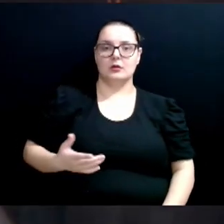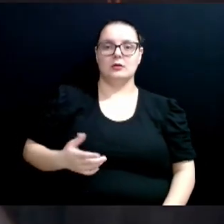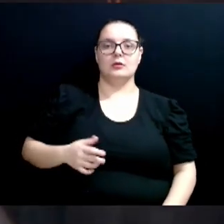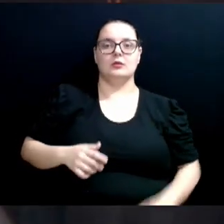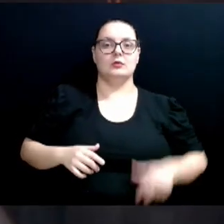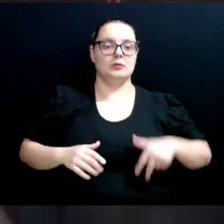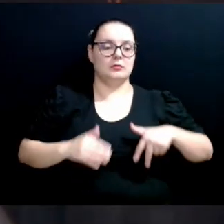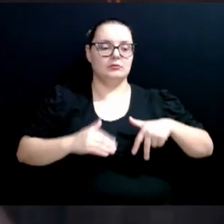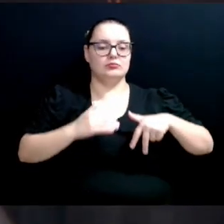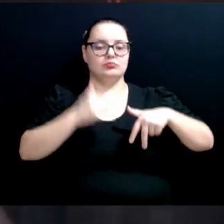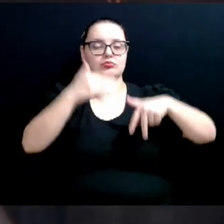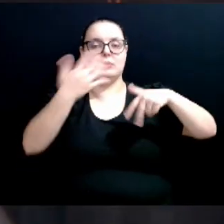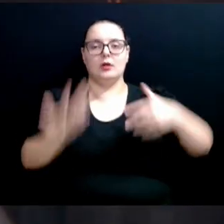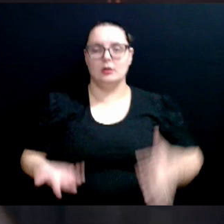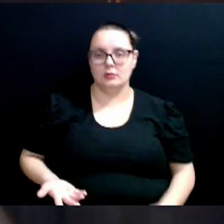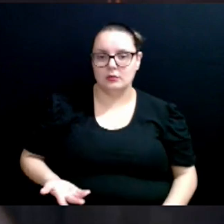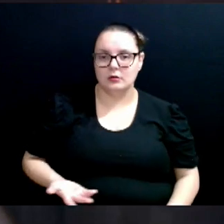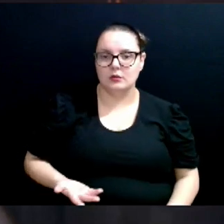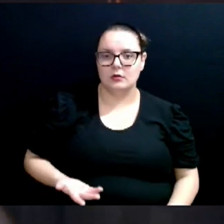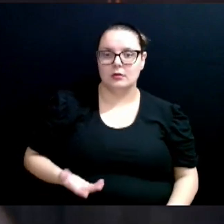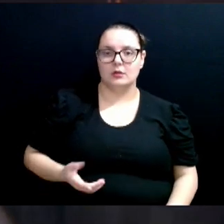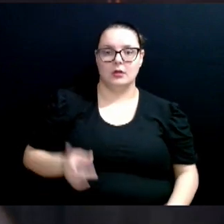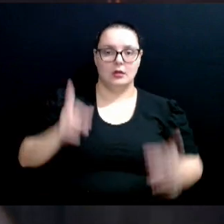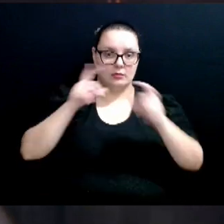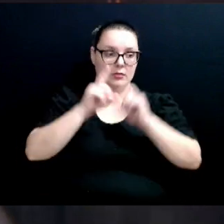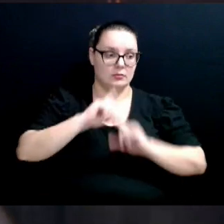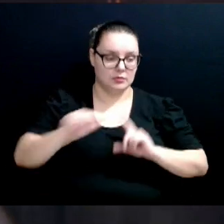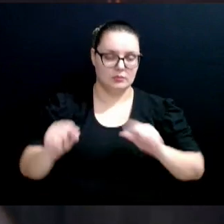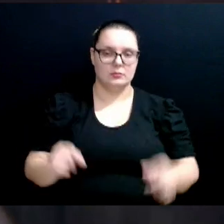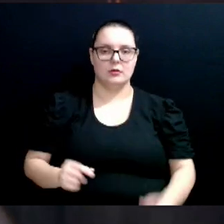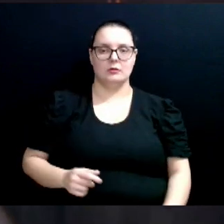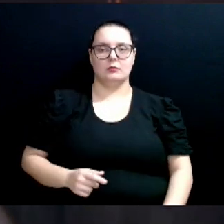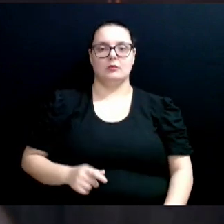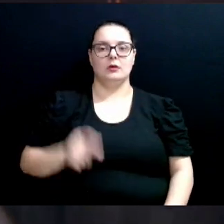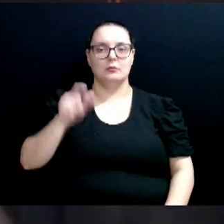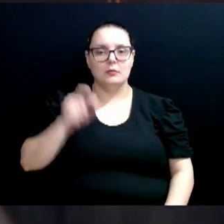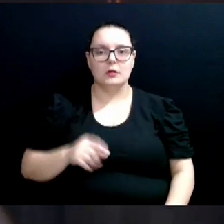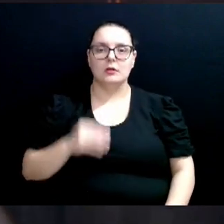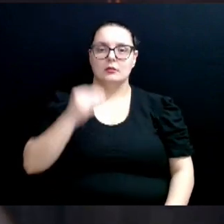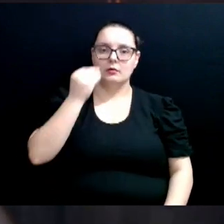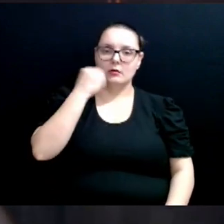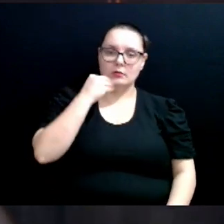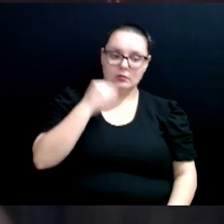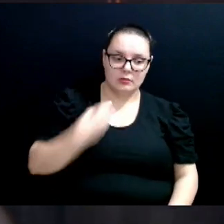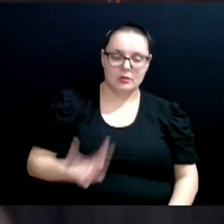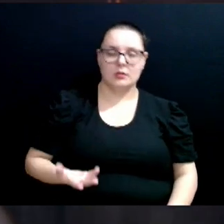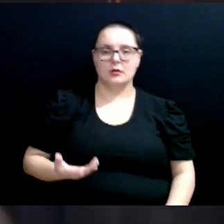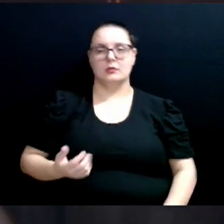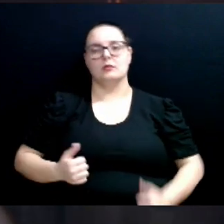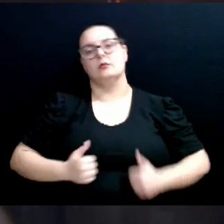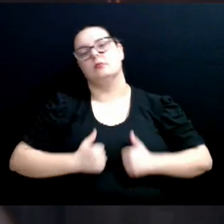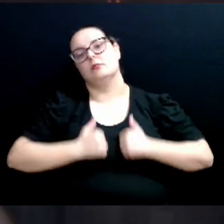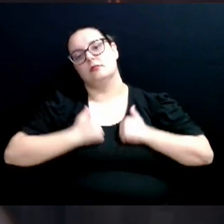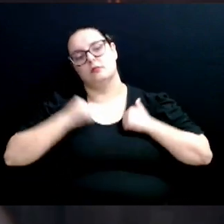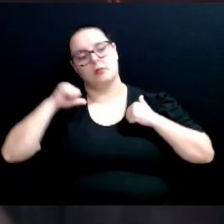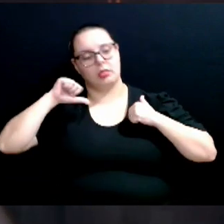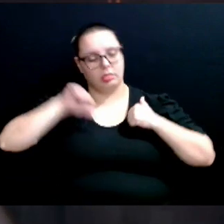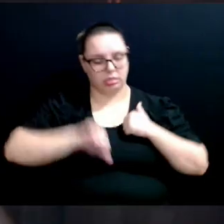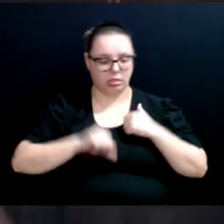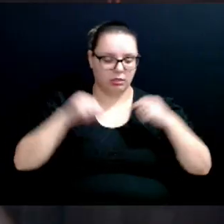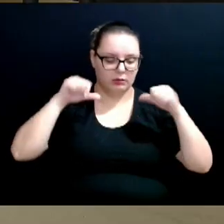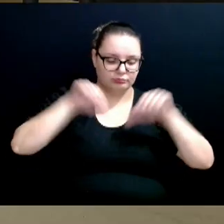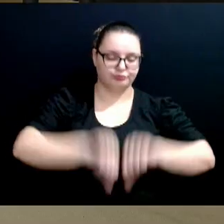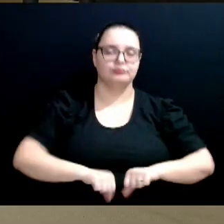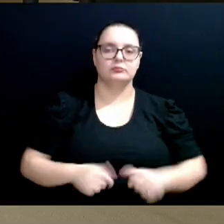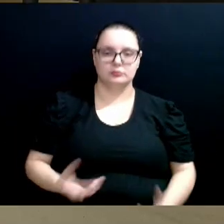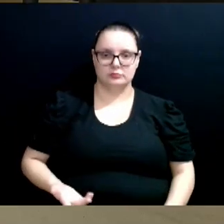aí vai ficando mais difícil para o outro sair. Para a pessoa que está enfraquecida, com a autoestima mais baixa, né? Onde gera a nossa